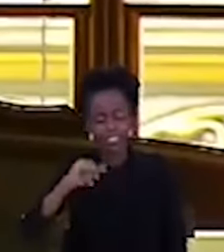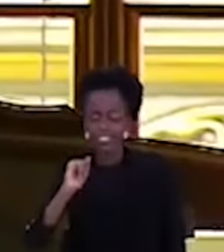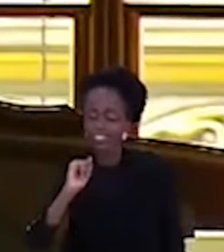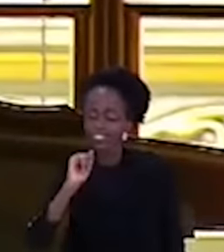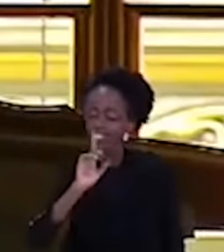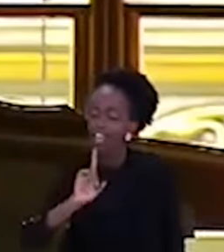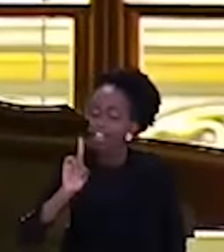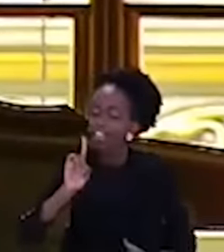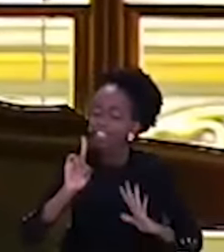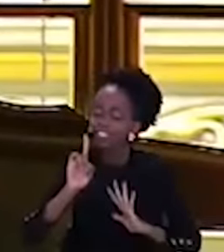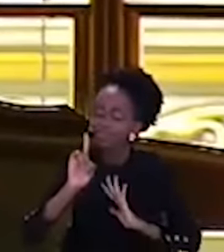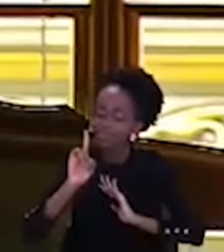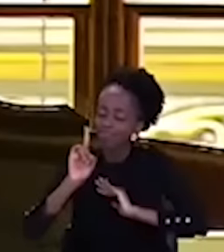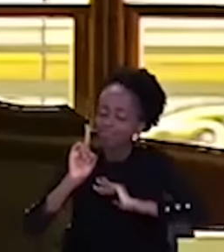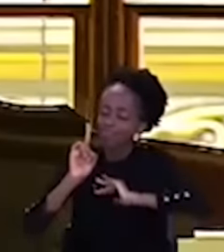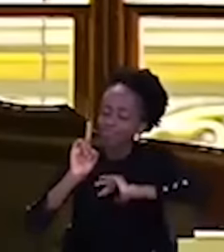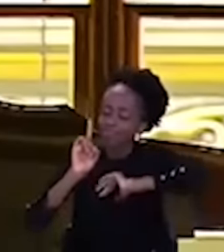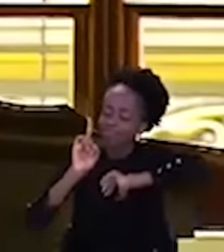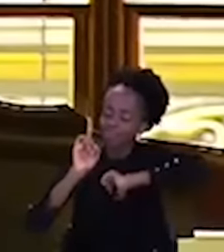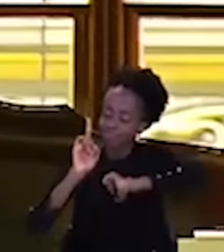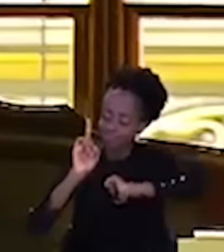amor. Ah, que dia,